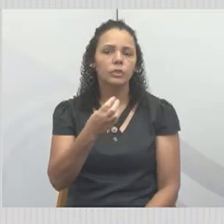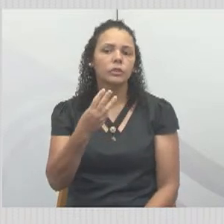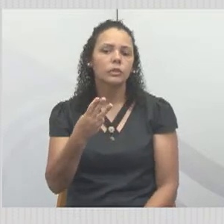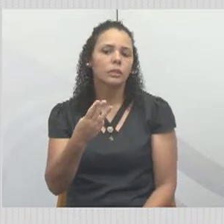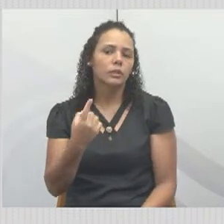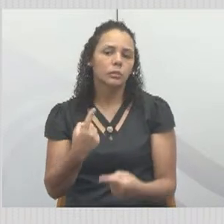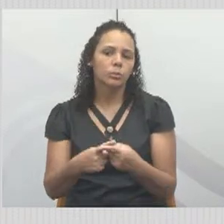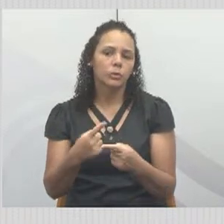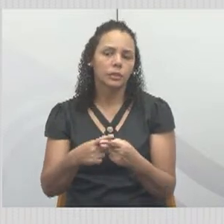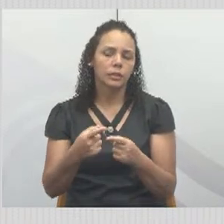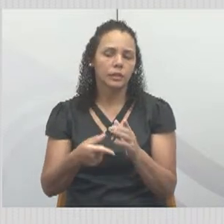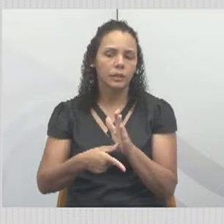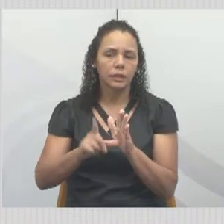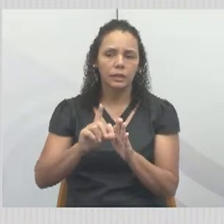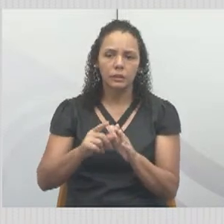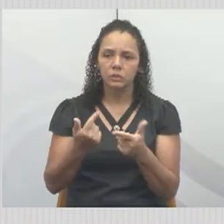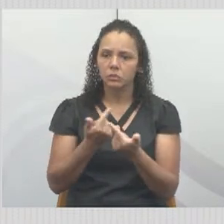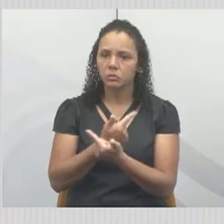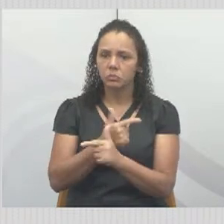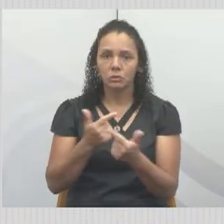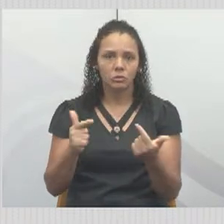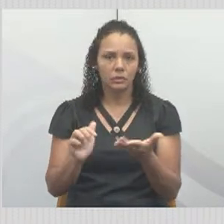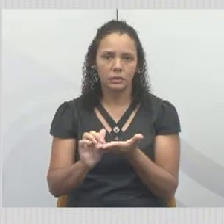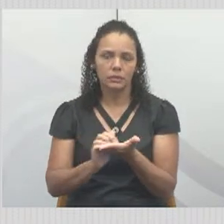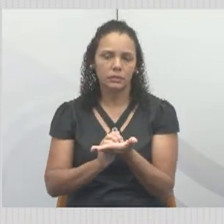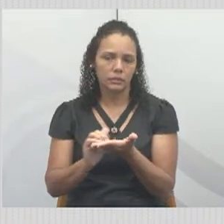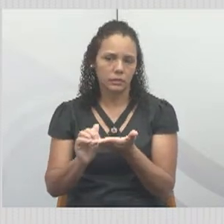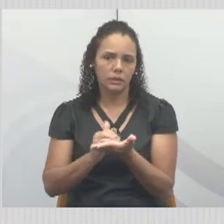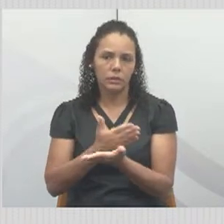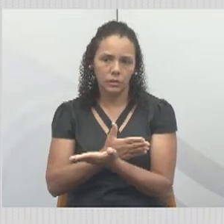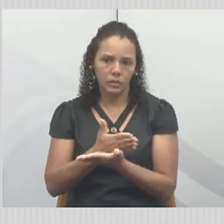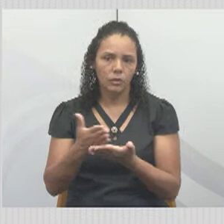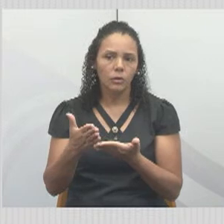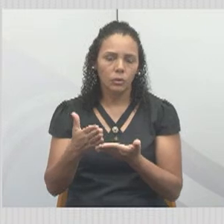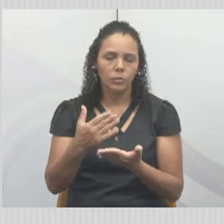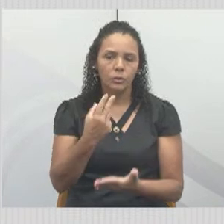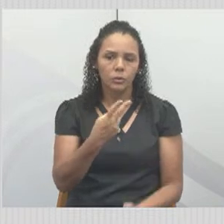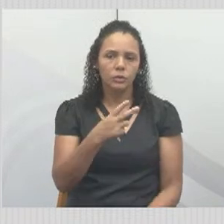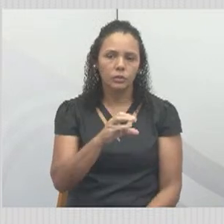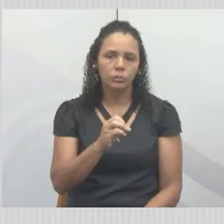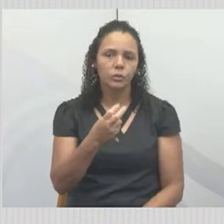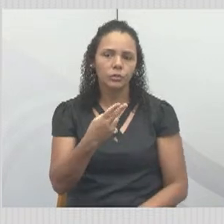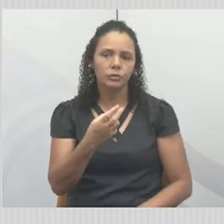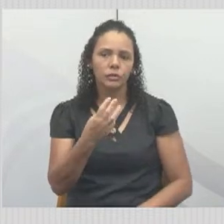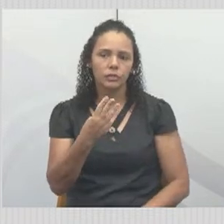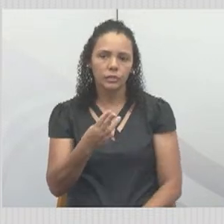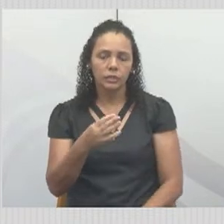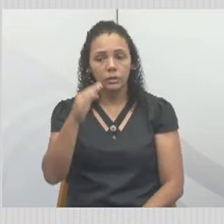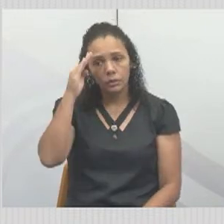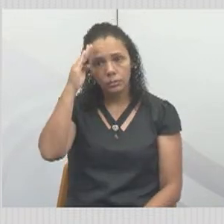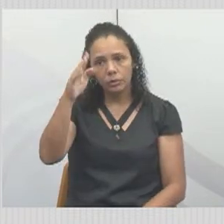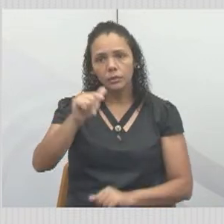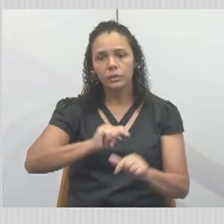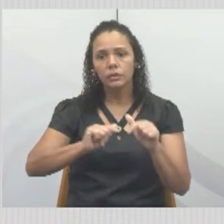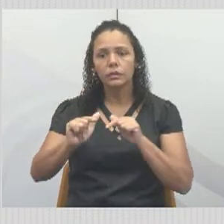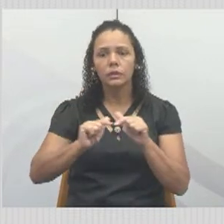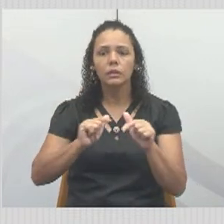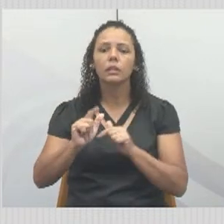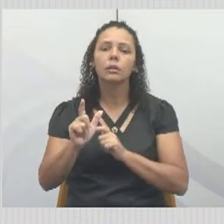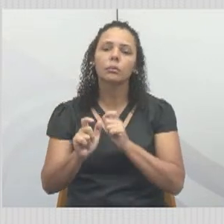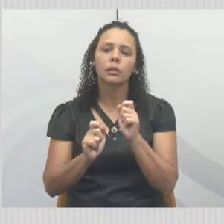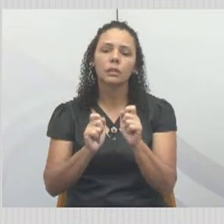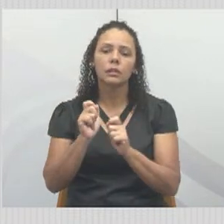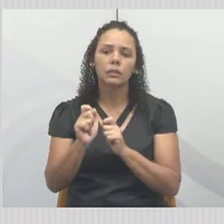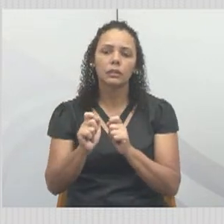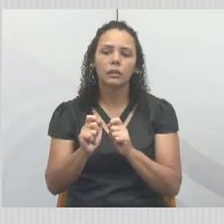porque anteriormente não existia essa secretaria, dá para explicando esse ponto. E as principais ações da comunicação institucional,